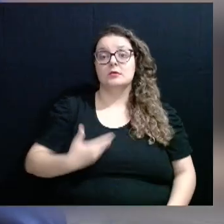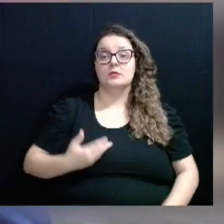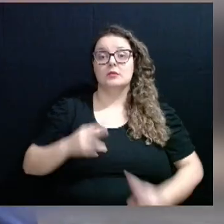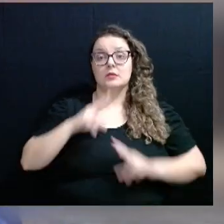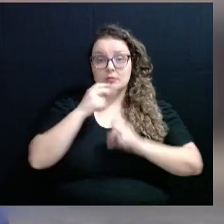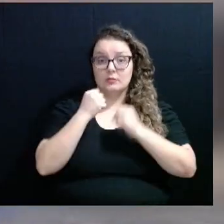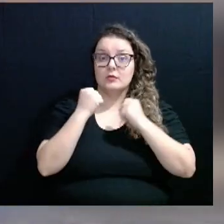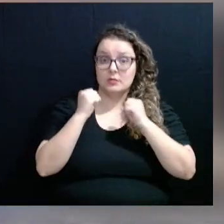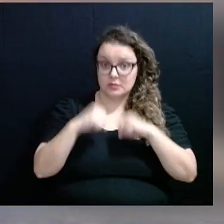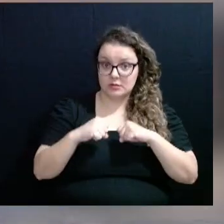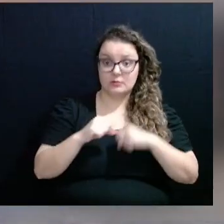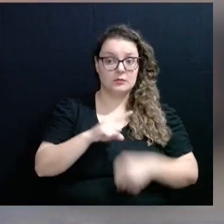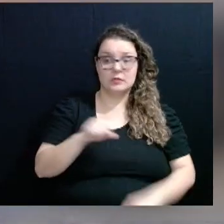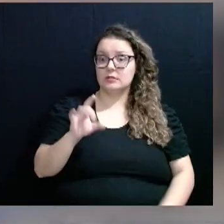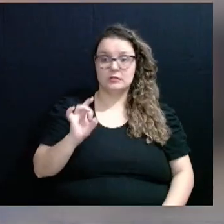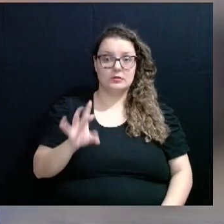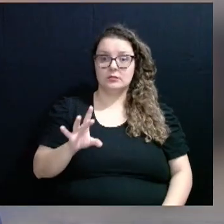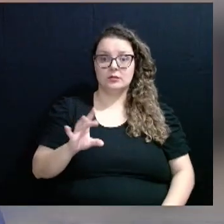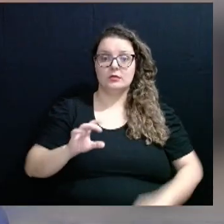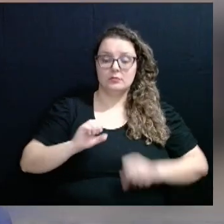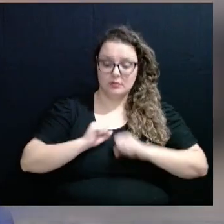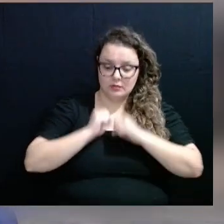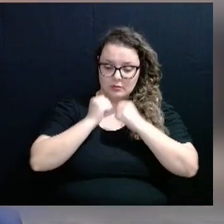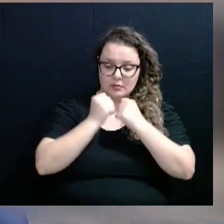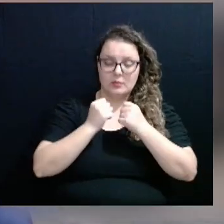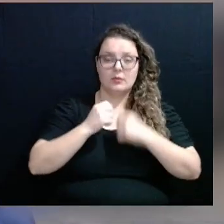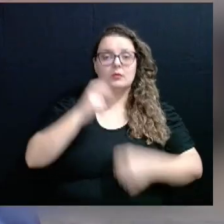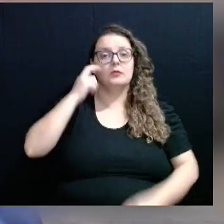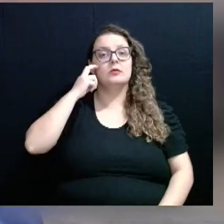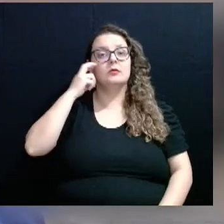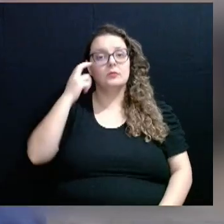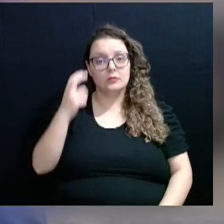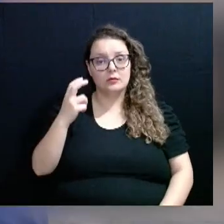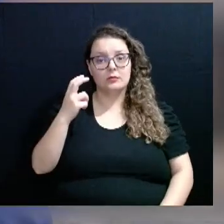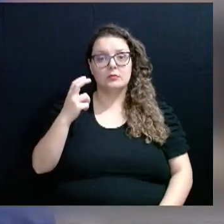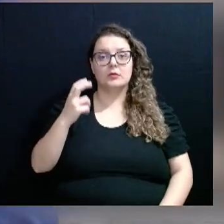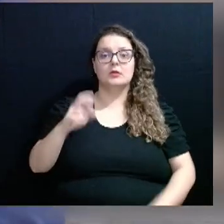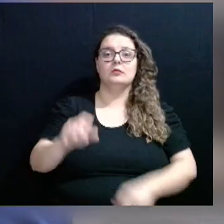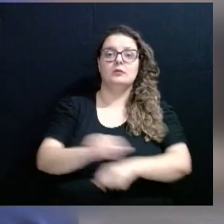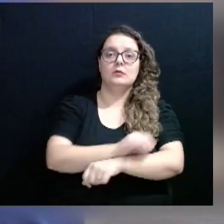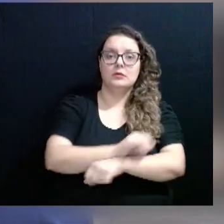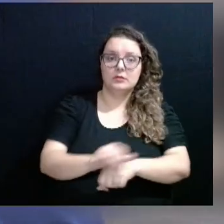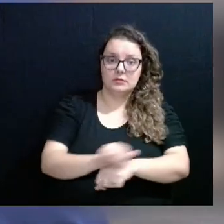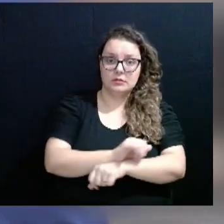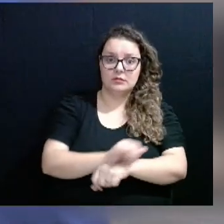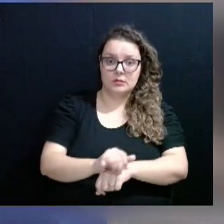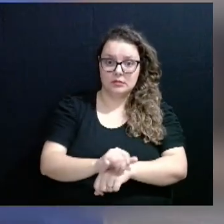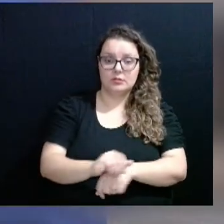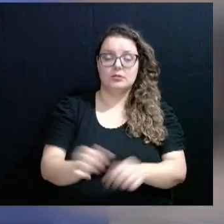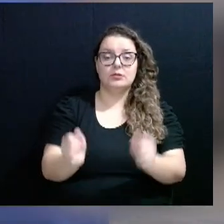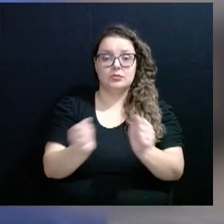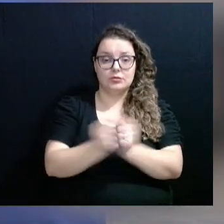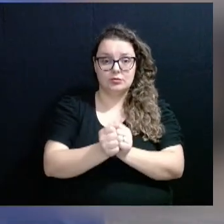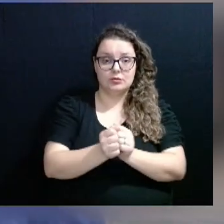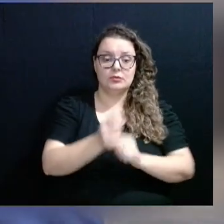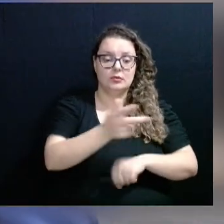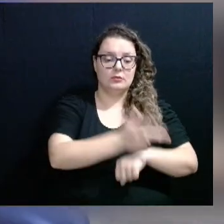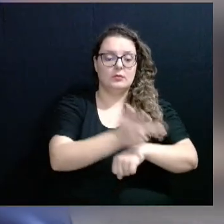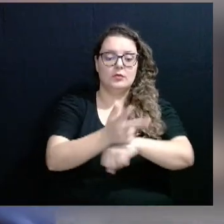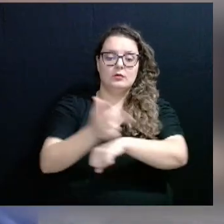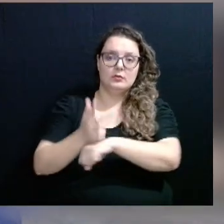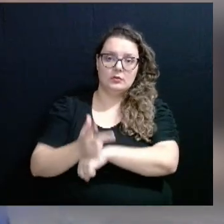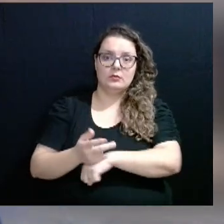isso. Se combate com inteligência e com estratégia. E as câmeras fazem parte disso daí.